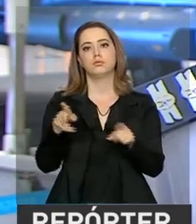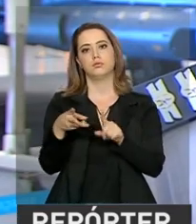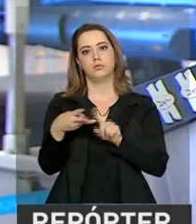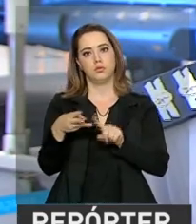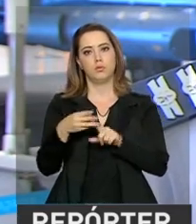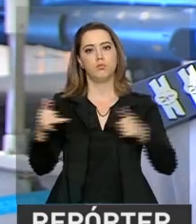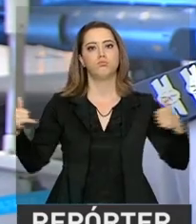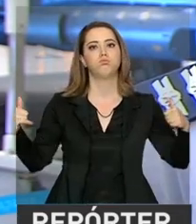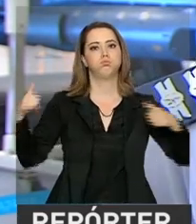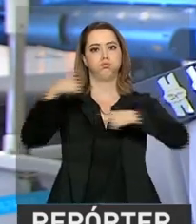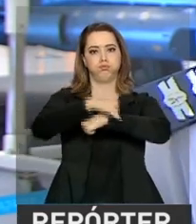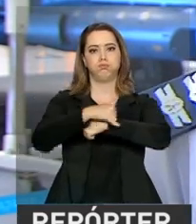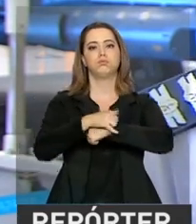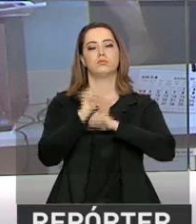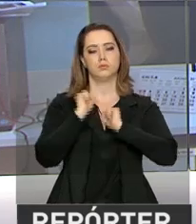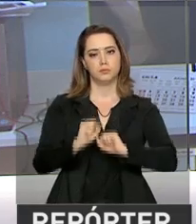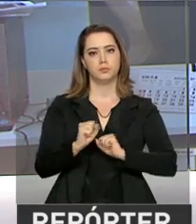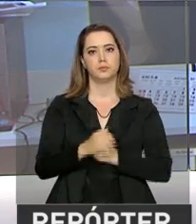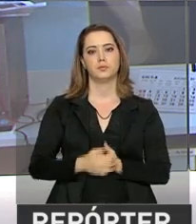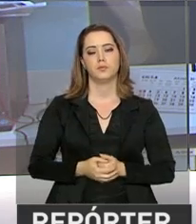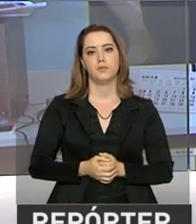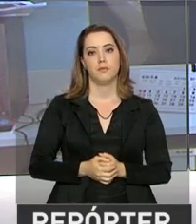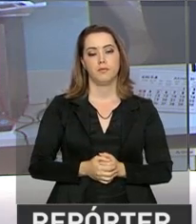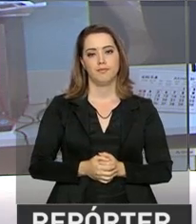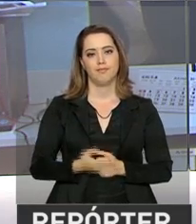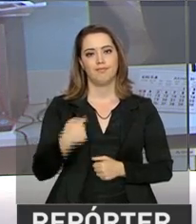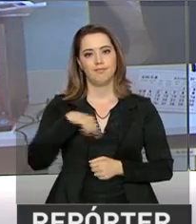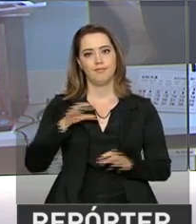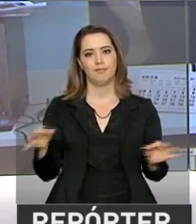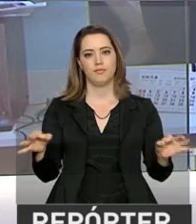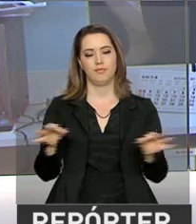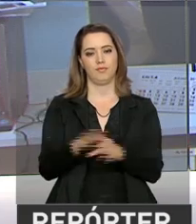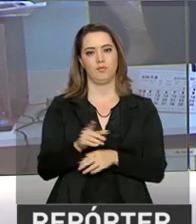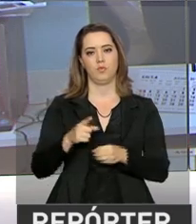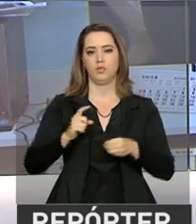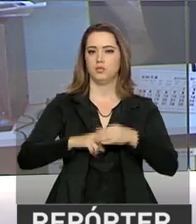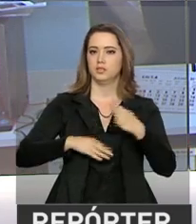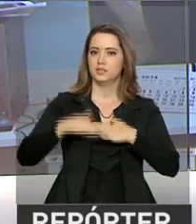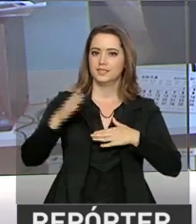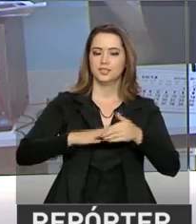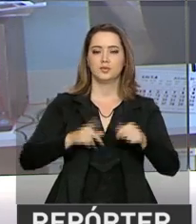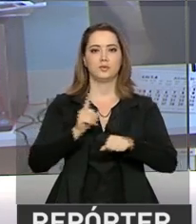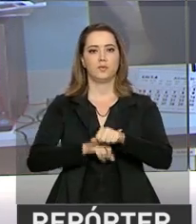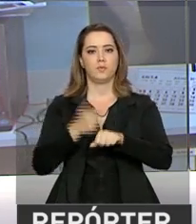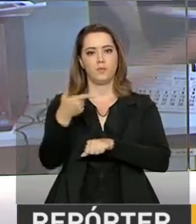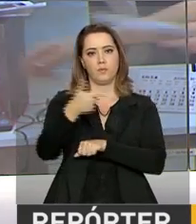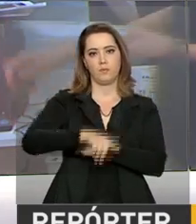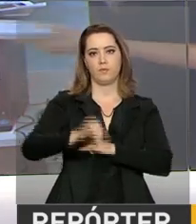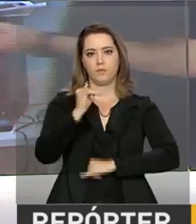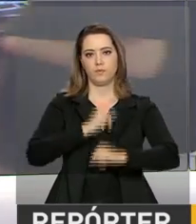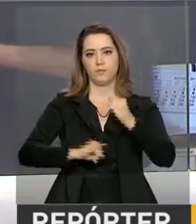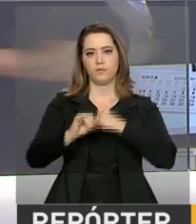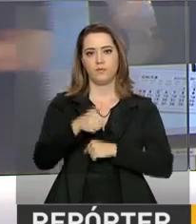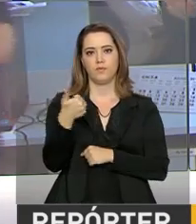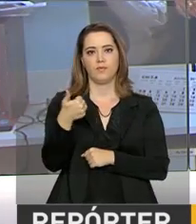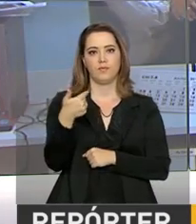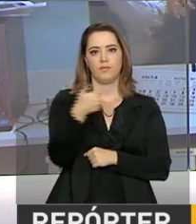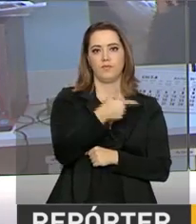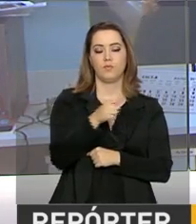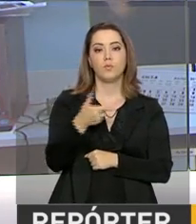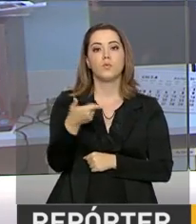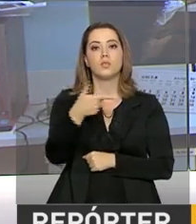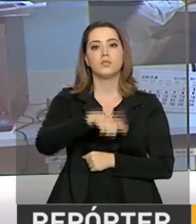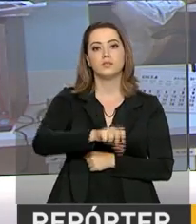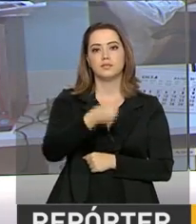ataque aéreo mesmo, bombardeio também. E nós ficamos por aqui, voltamos a qualquer momento com outras informações ou ao meio-dia na